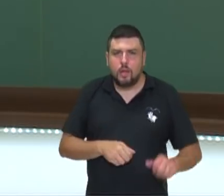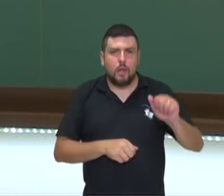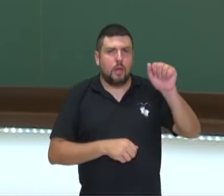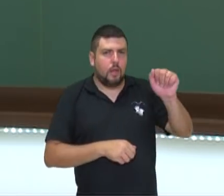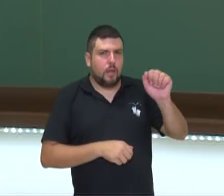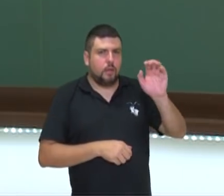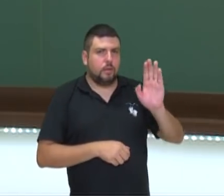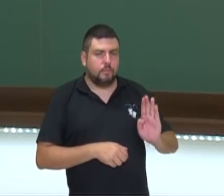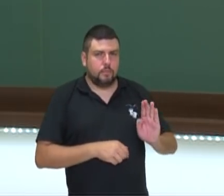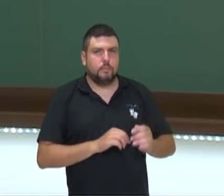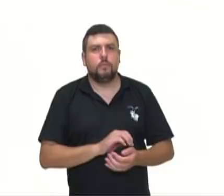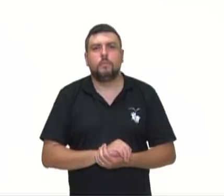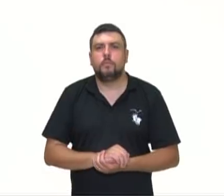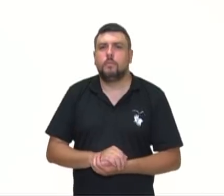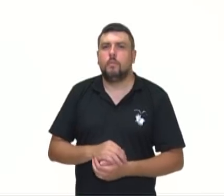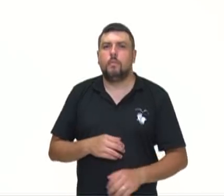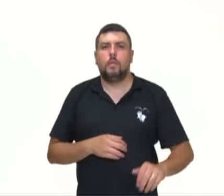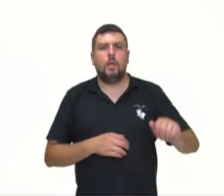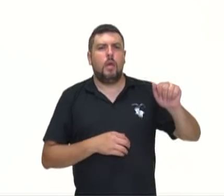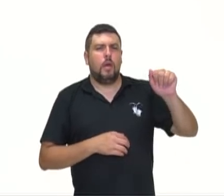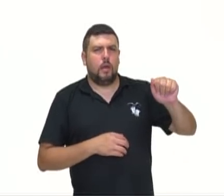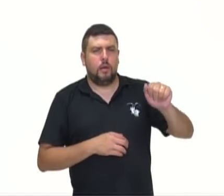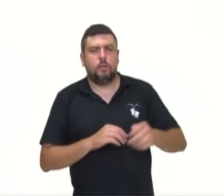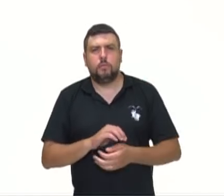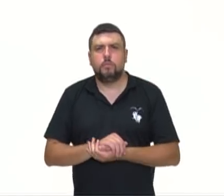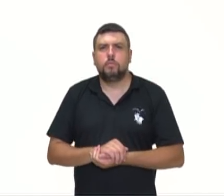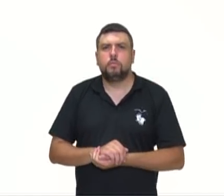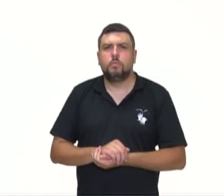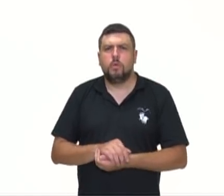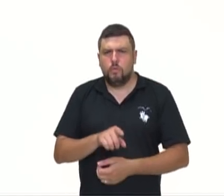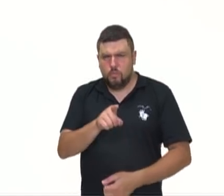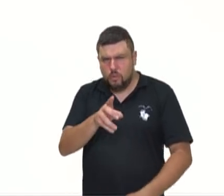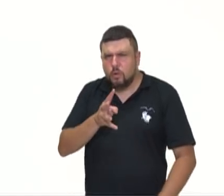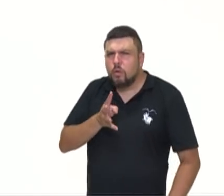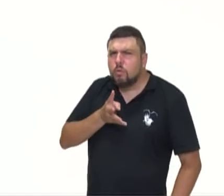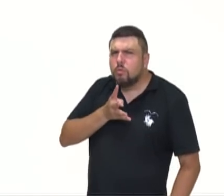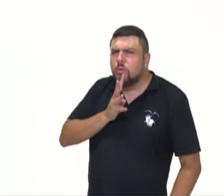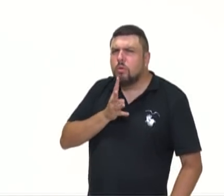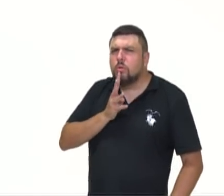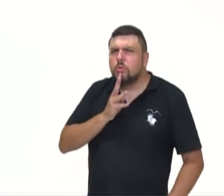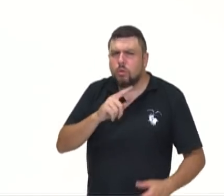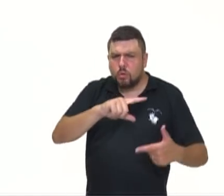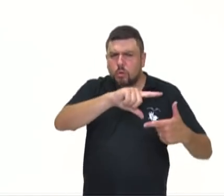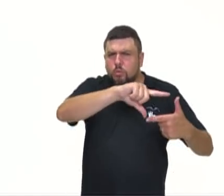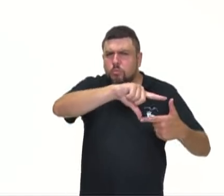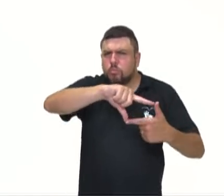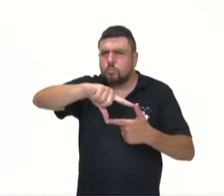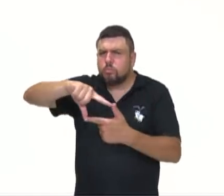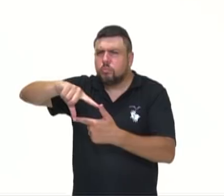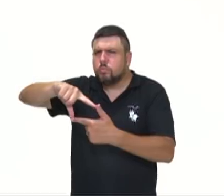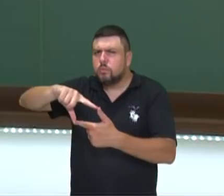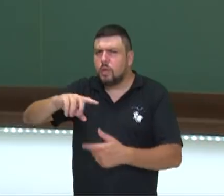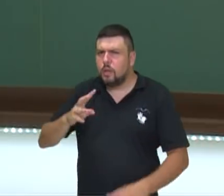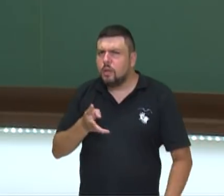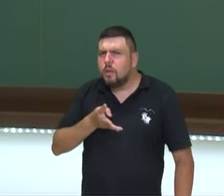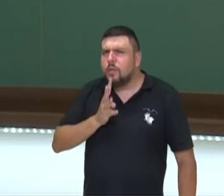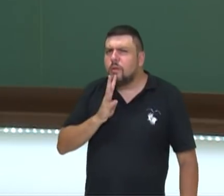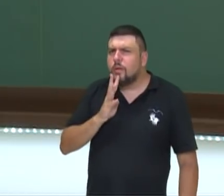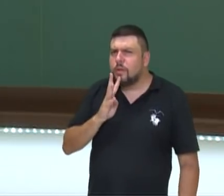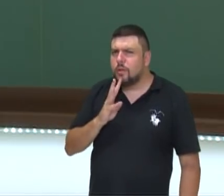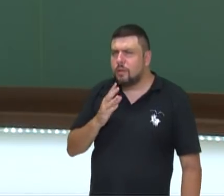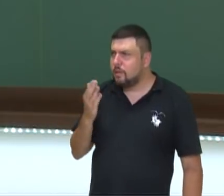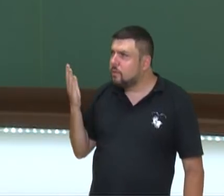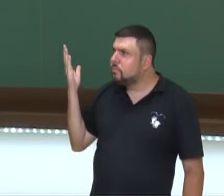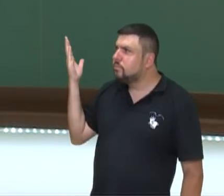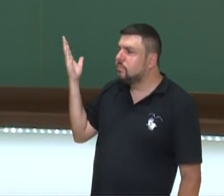B. Letra A. Você já ouviu falar em comic strips? Você já ouviu falar nisso aqui, comic strips?